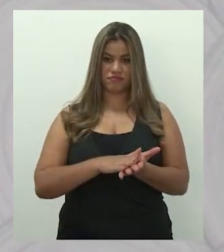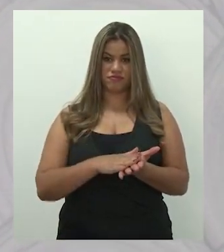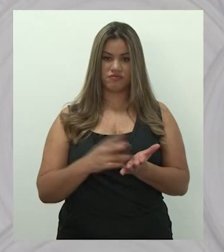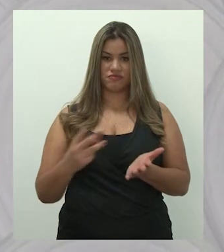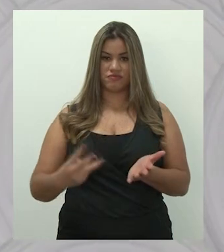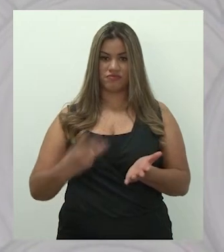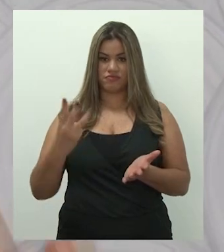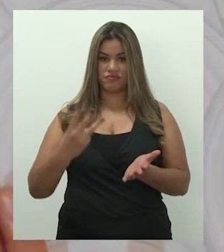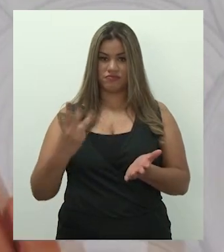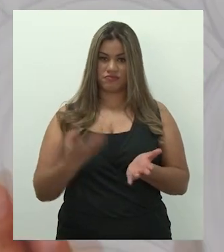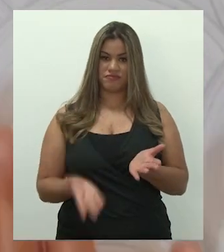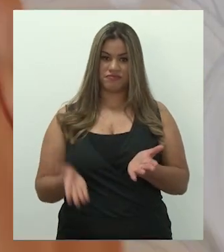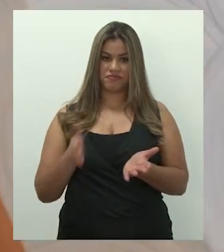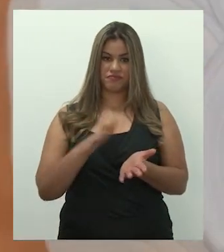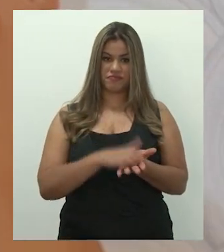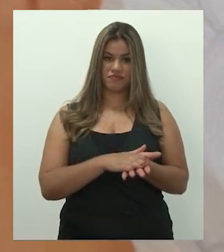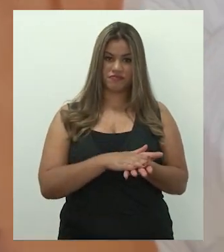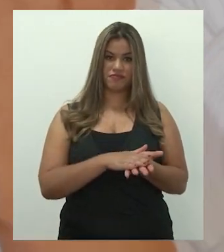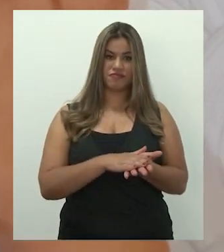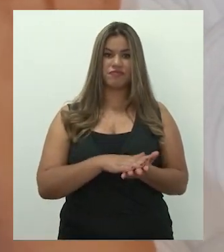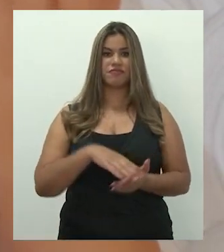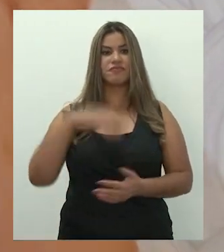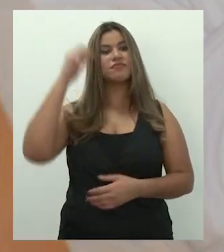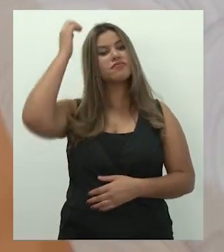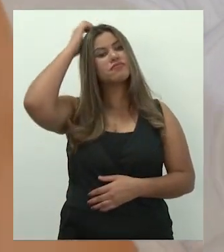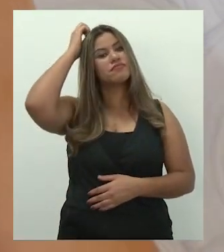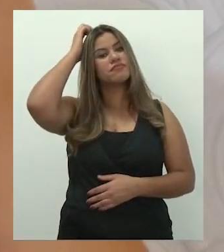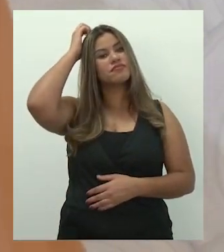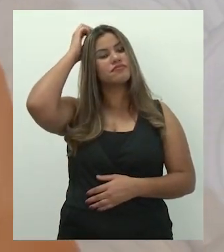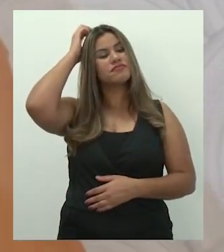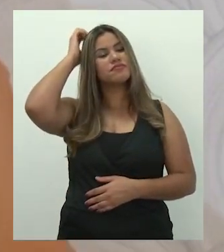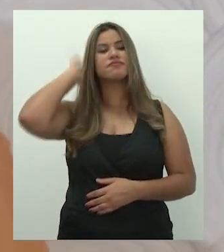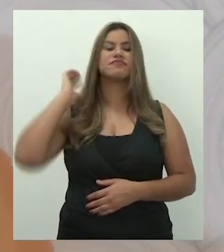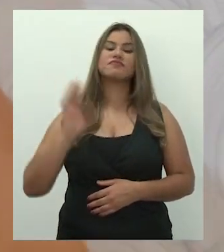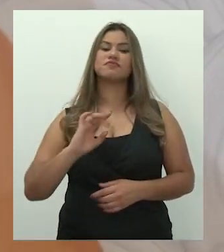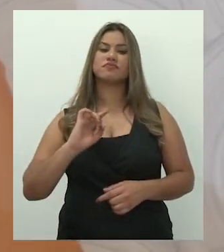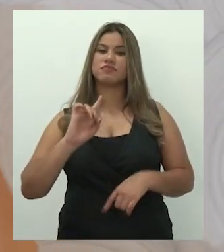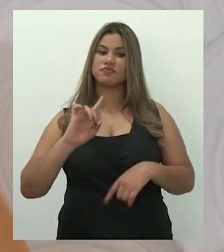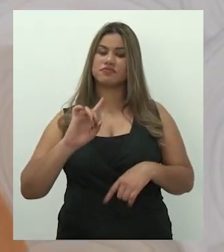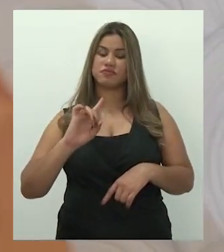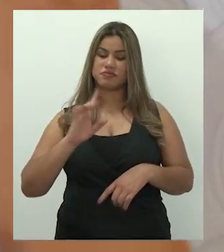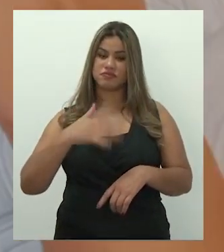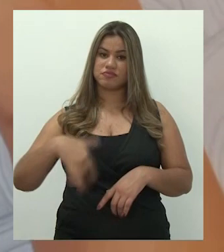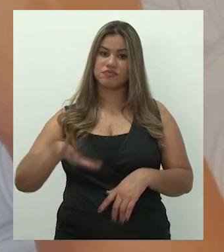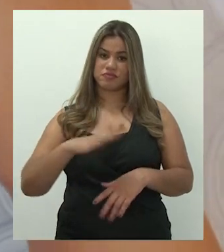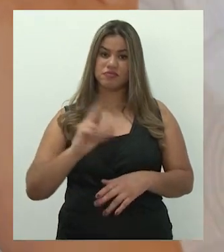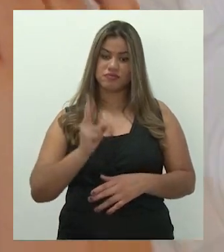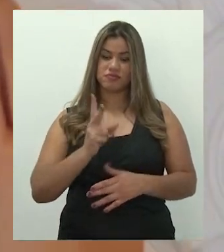a terceira. Nós vamos continuar o desenho do nosso fractal,